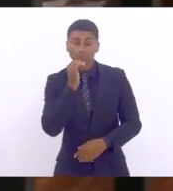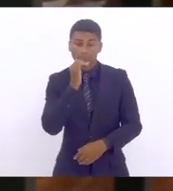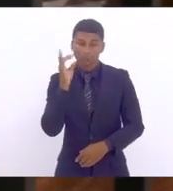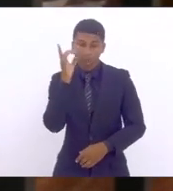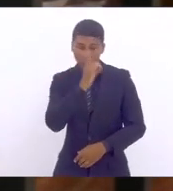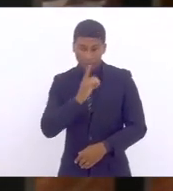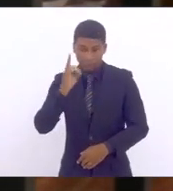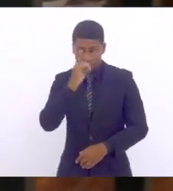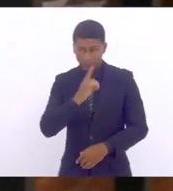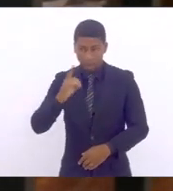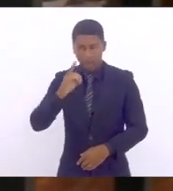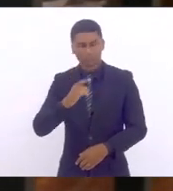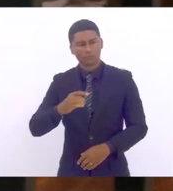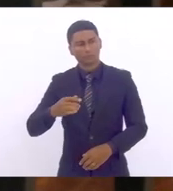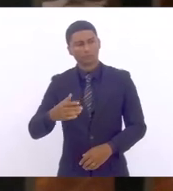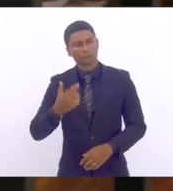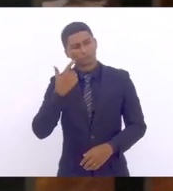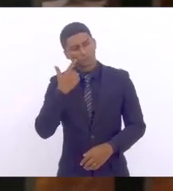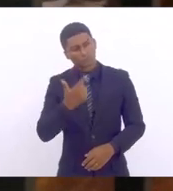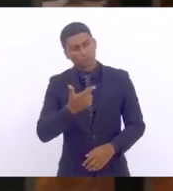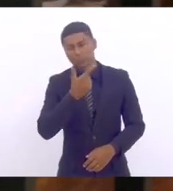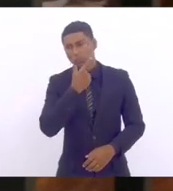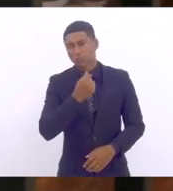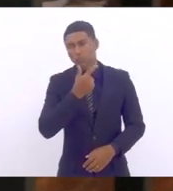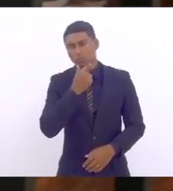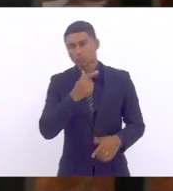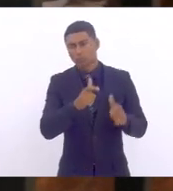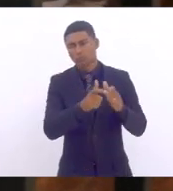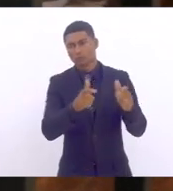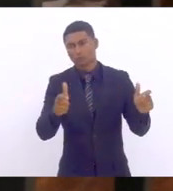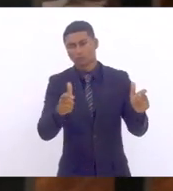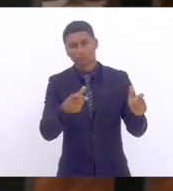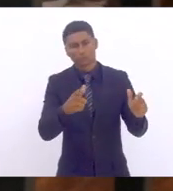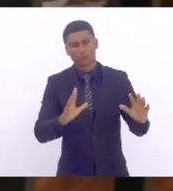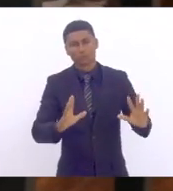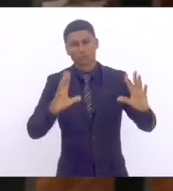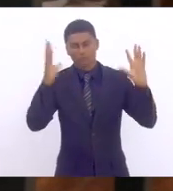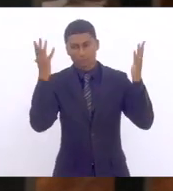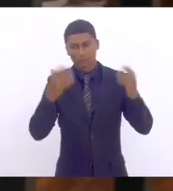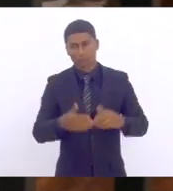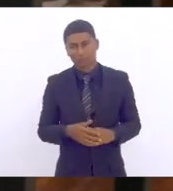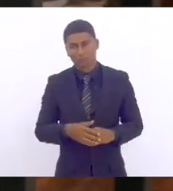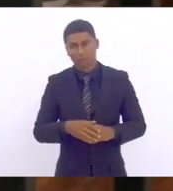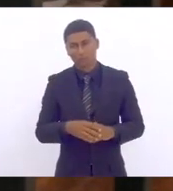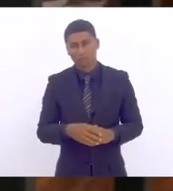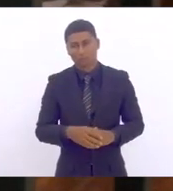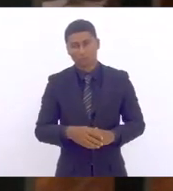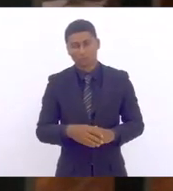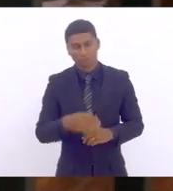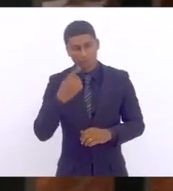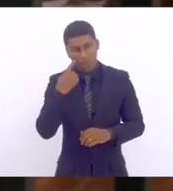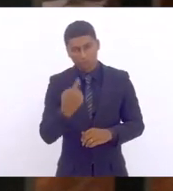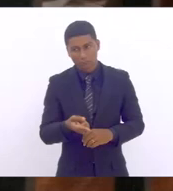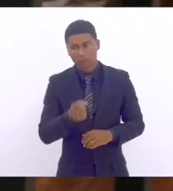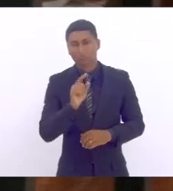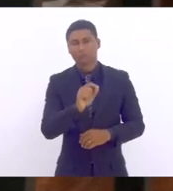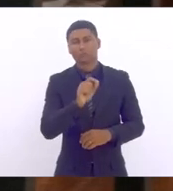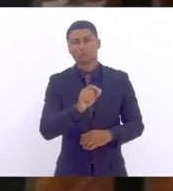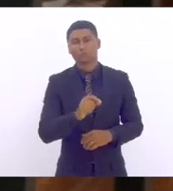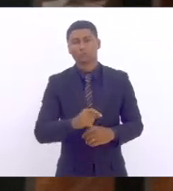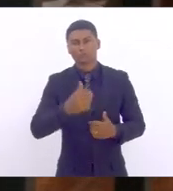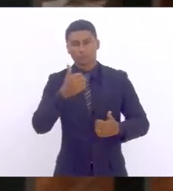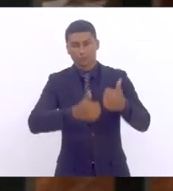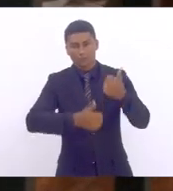domingos, encontra a maioria de homens, né, festejando aquele espaço, a gente vê que o